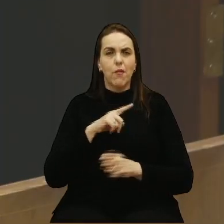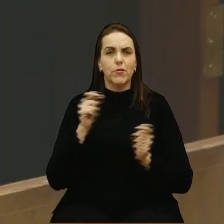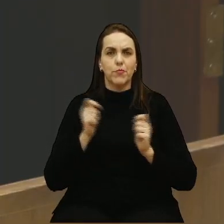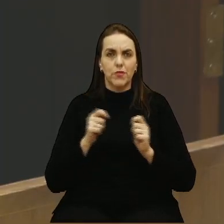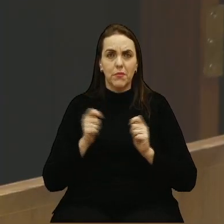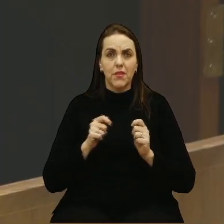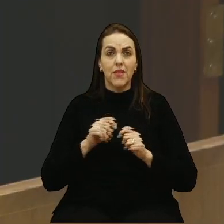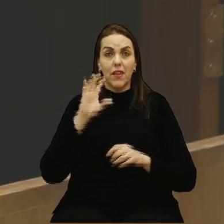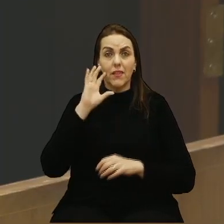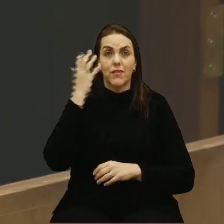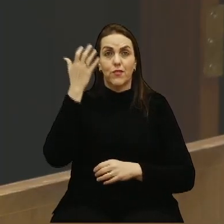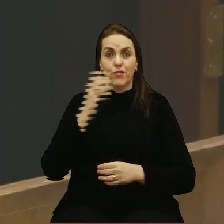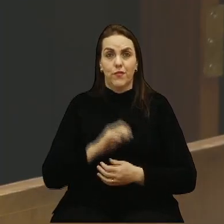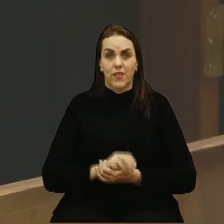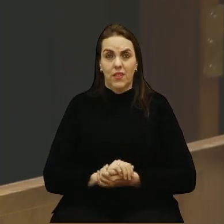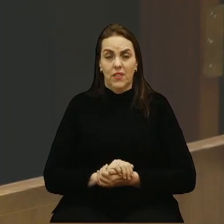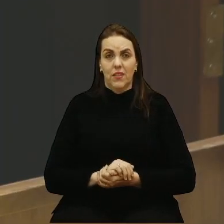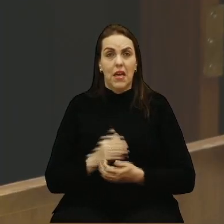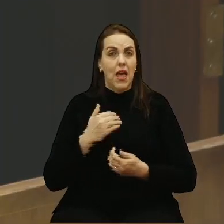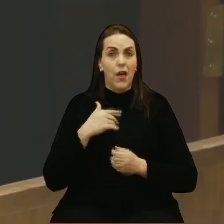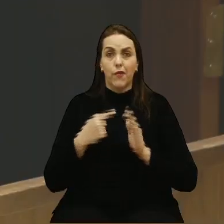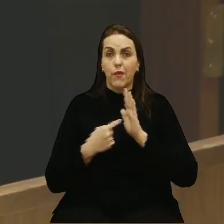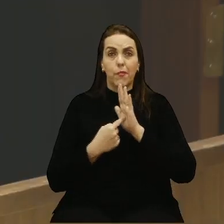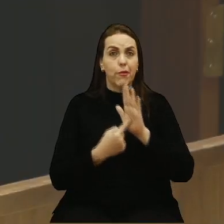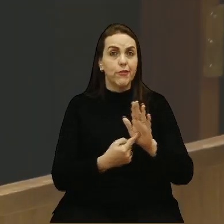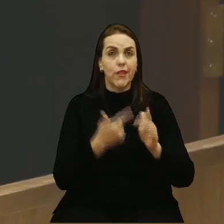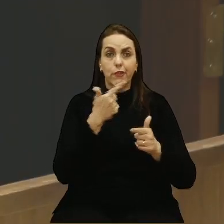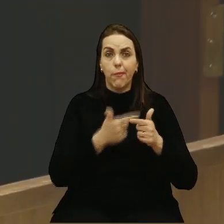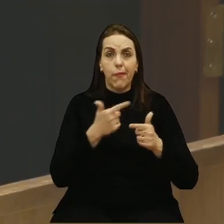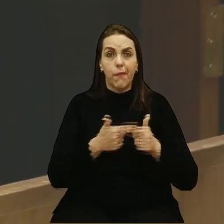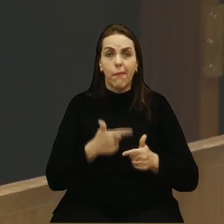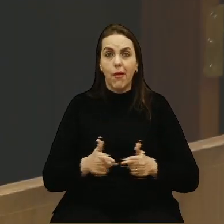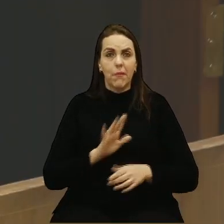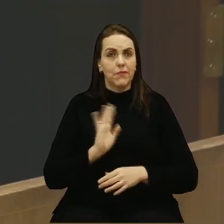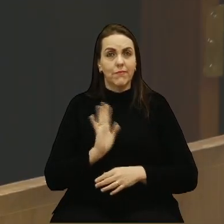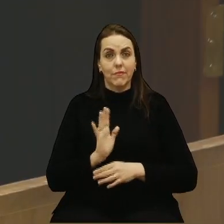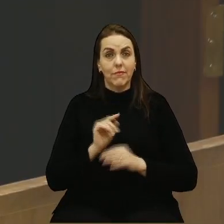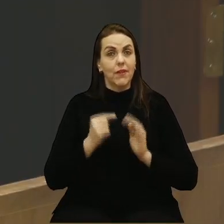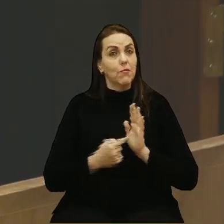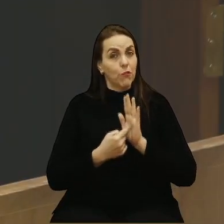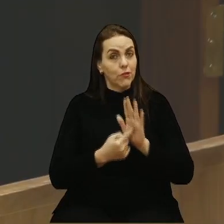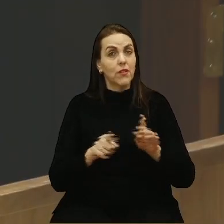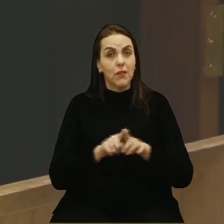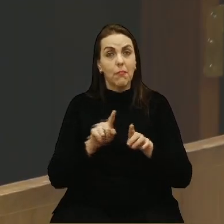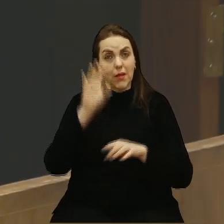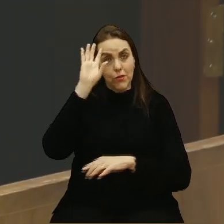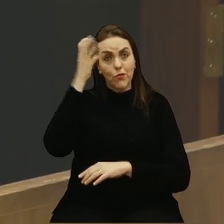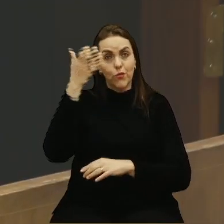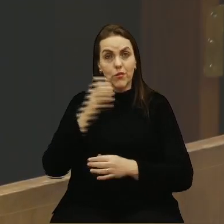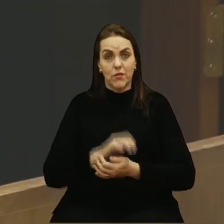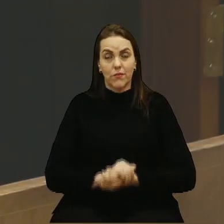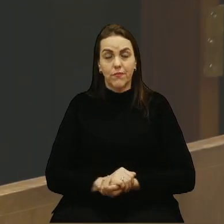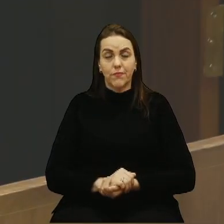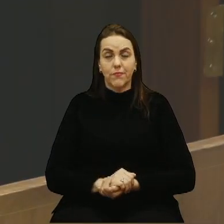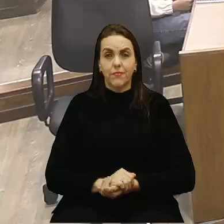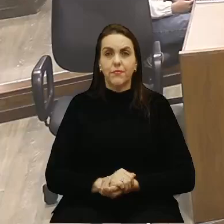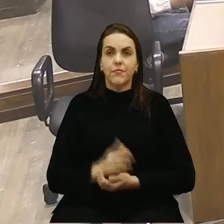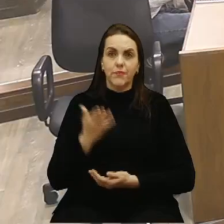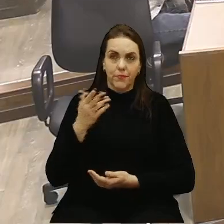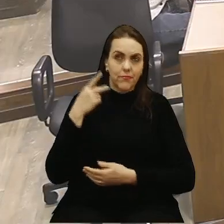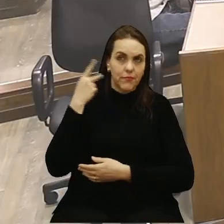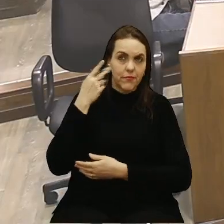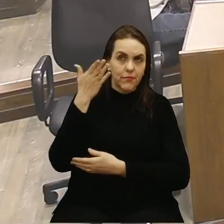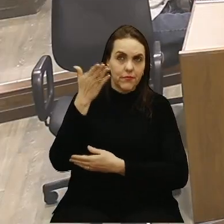resolver isso. Eu não venho aqui apontar somente o problema, eu venho trazer também uma solução. Pois não, vereadora?